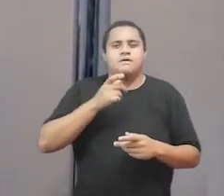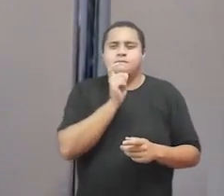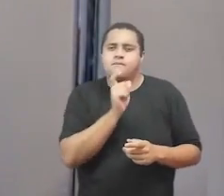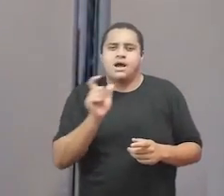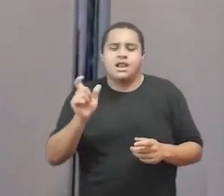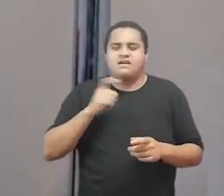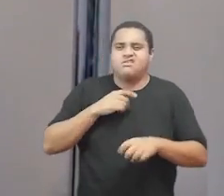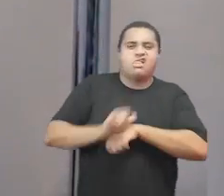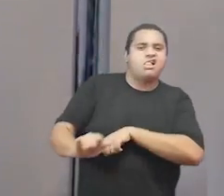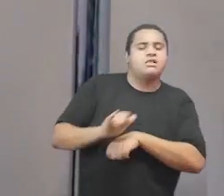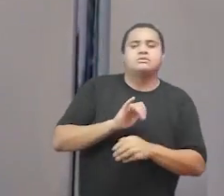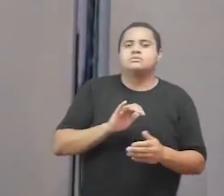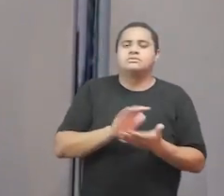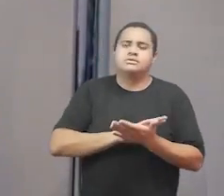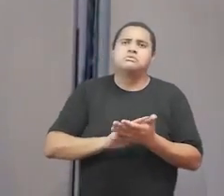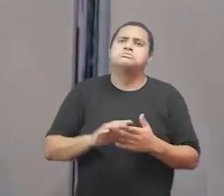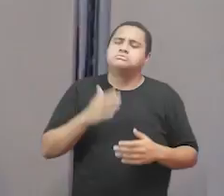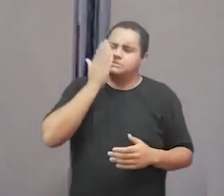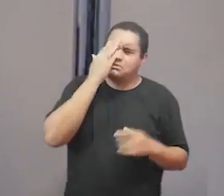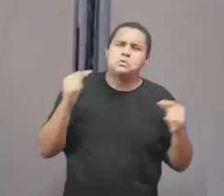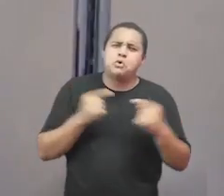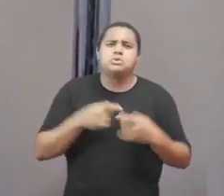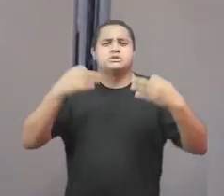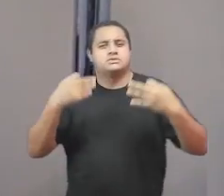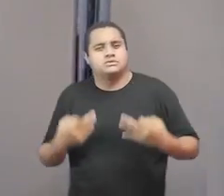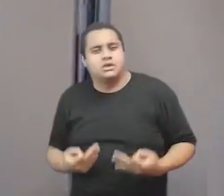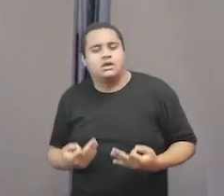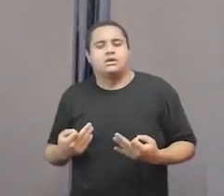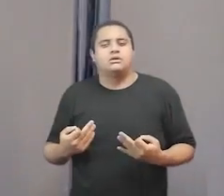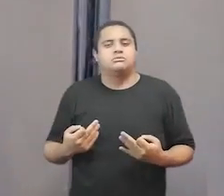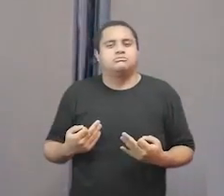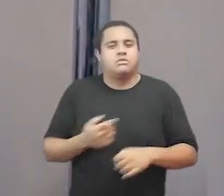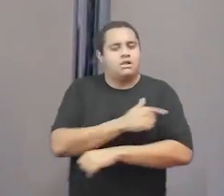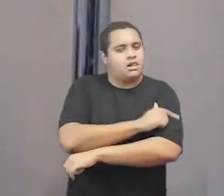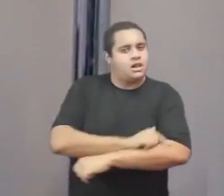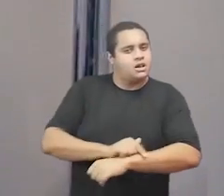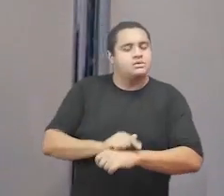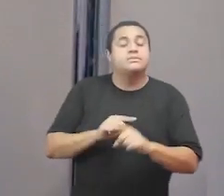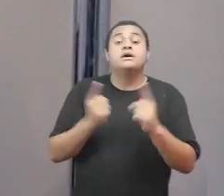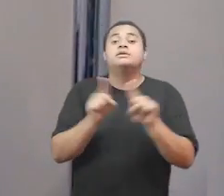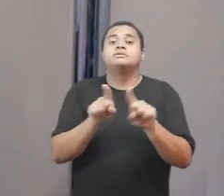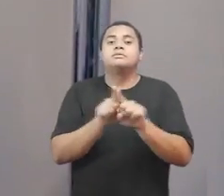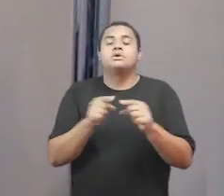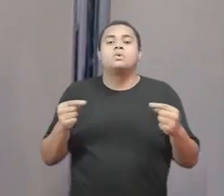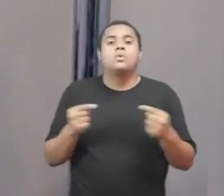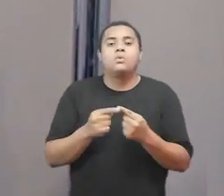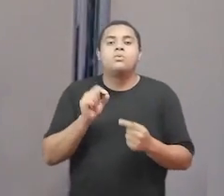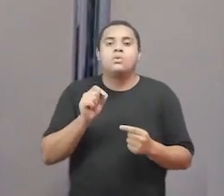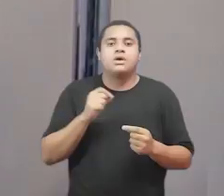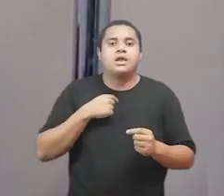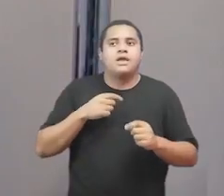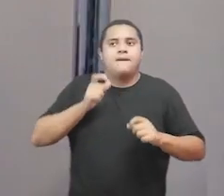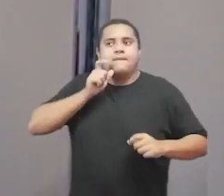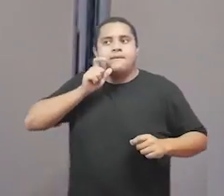esse impecável, claro, tem muito a ver com integridade, com verdade, com honestidade e tal, mas tem muito a ver também com